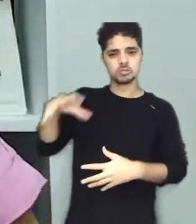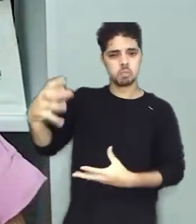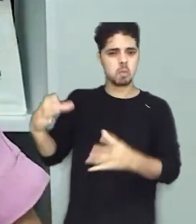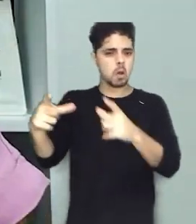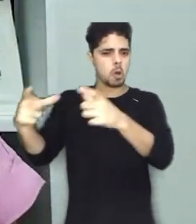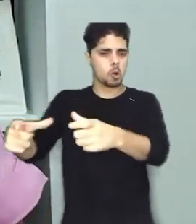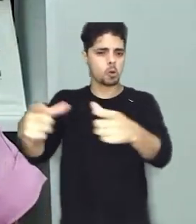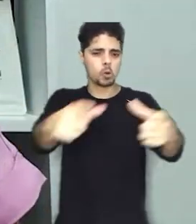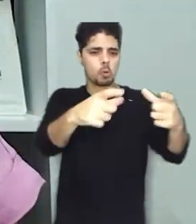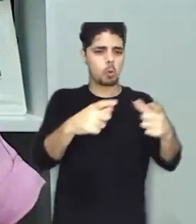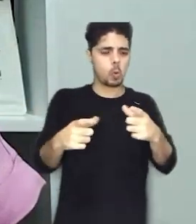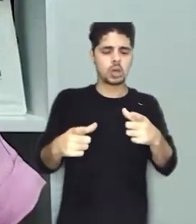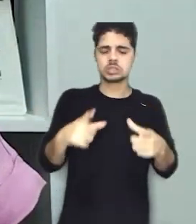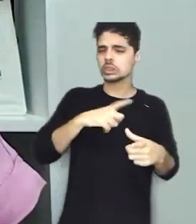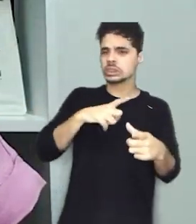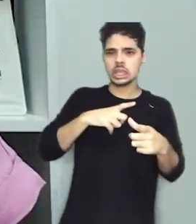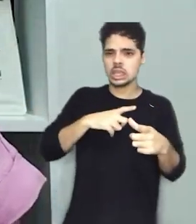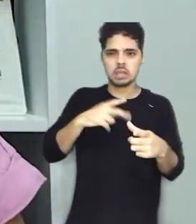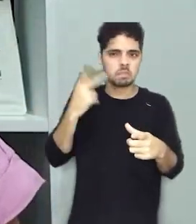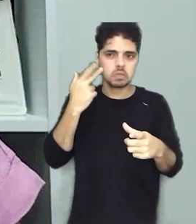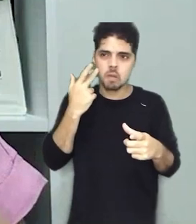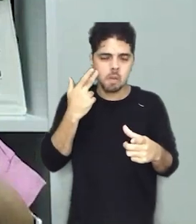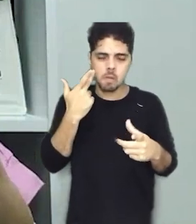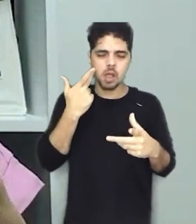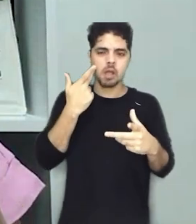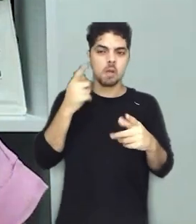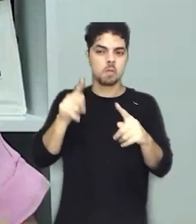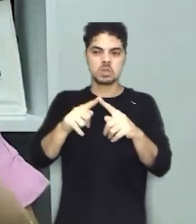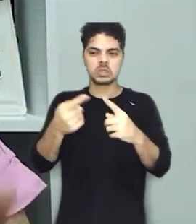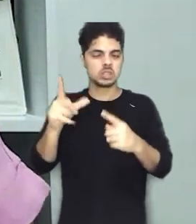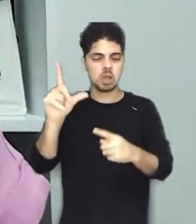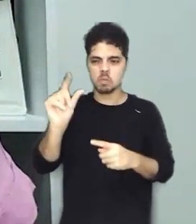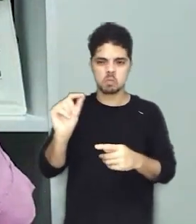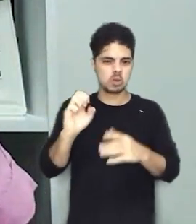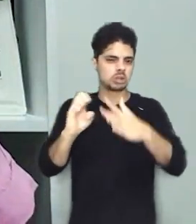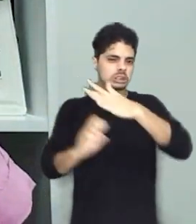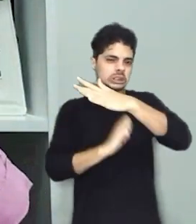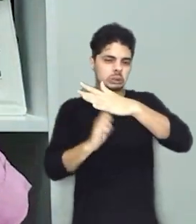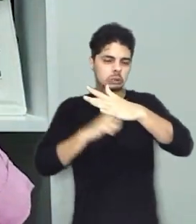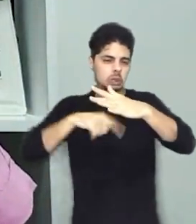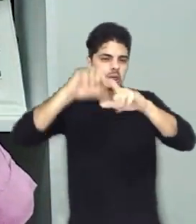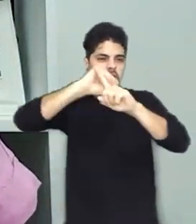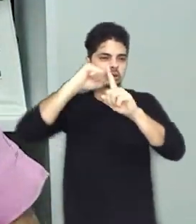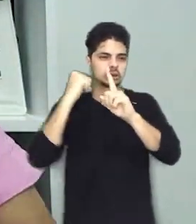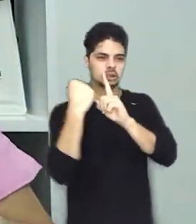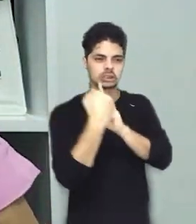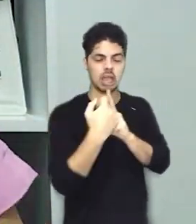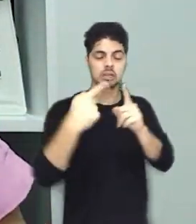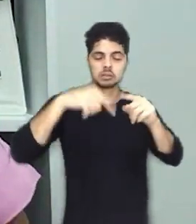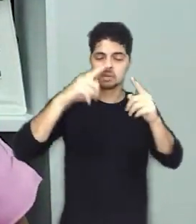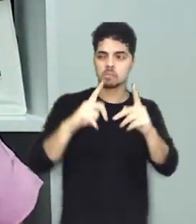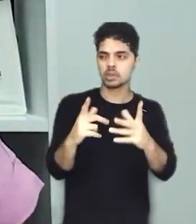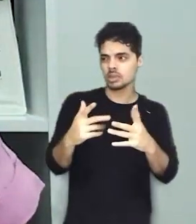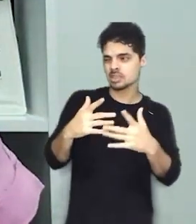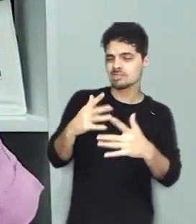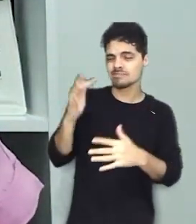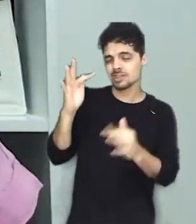forma como ela se concebeu, quanto pela pouca mudança na estrutura social. E que